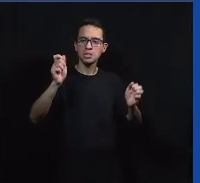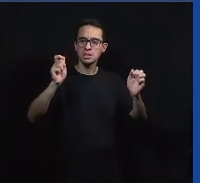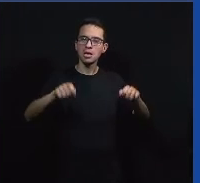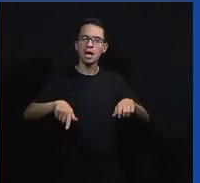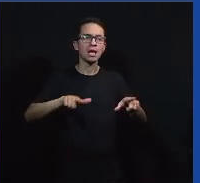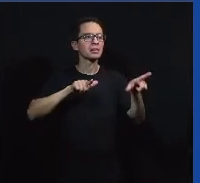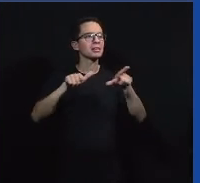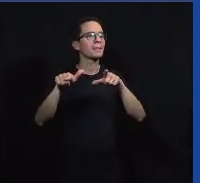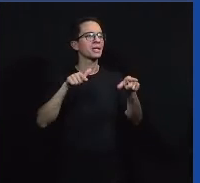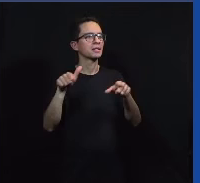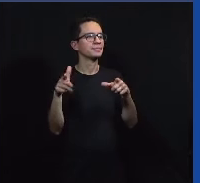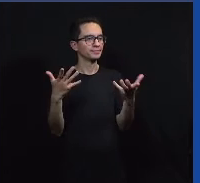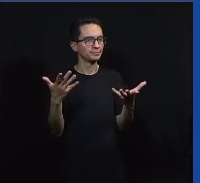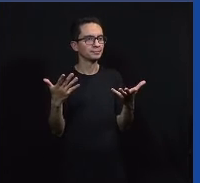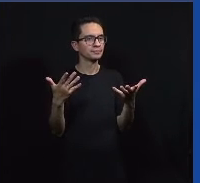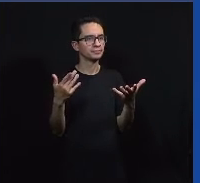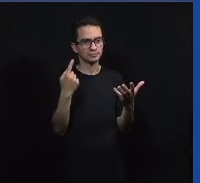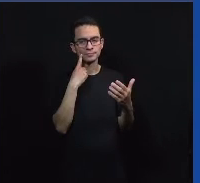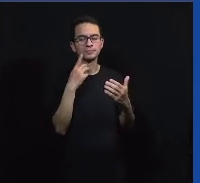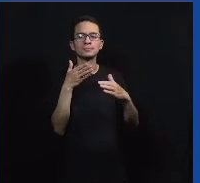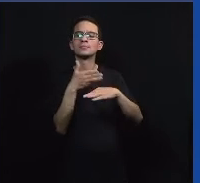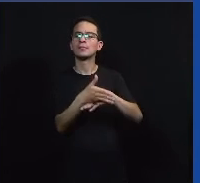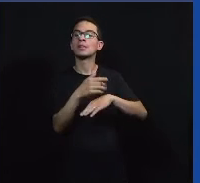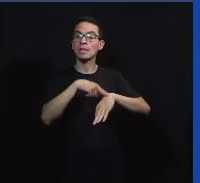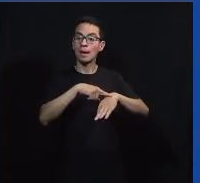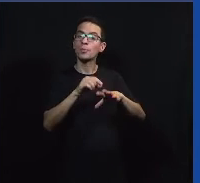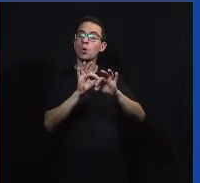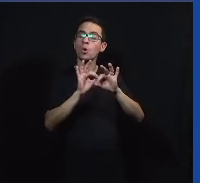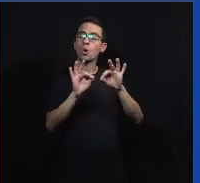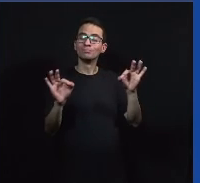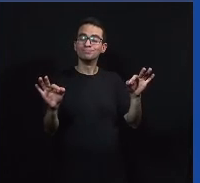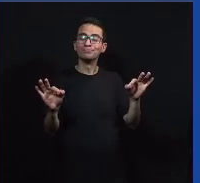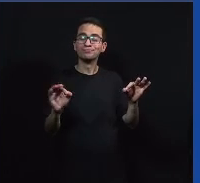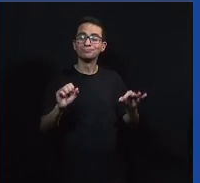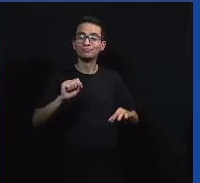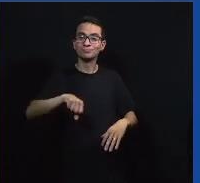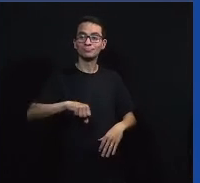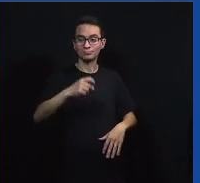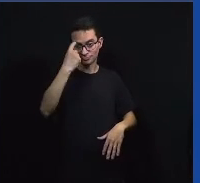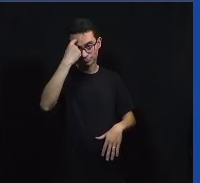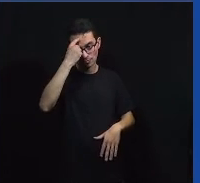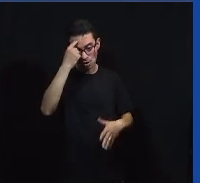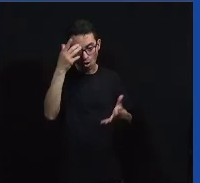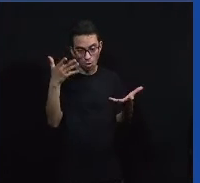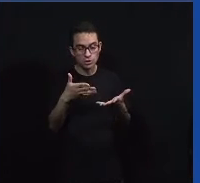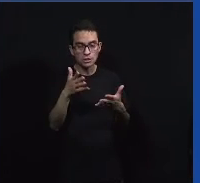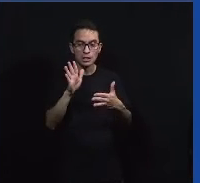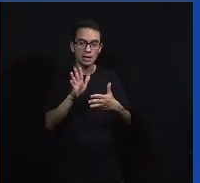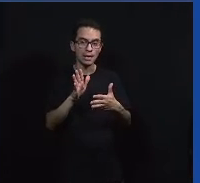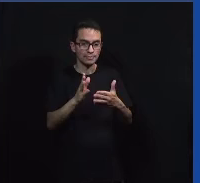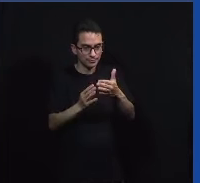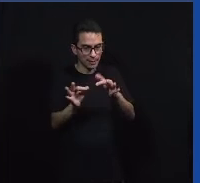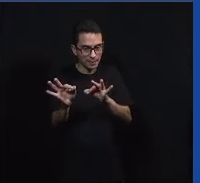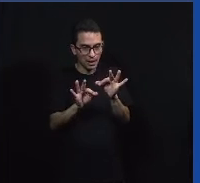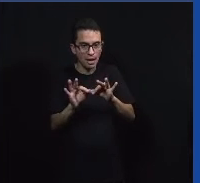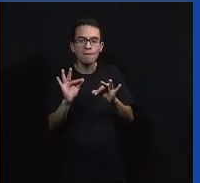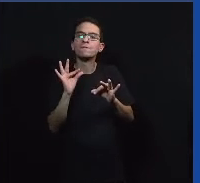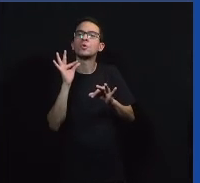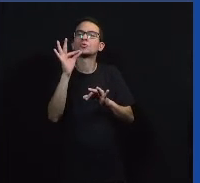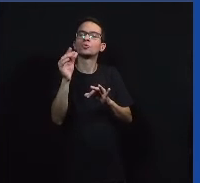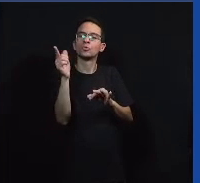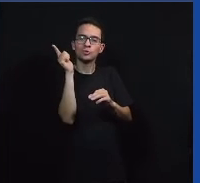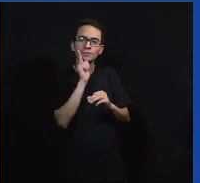né? As nossas intervenções são de longo prazo, então eu acho que é sempre pensar nisso, de plantar agora para colher no futuro e de como realmente a gente